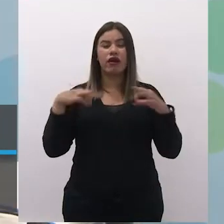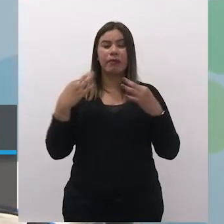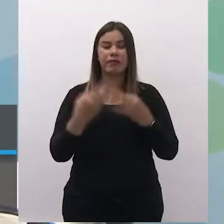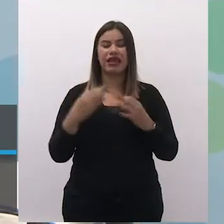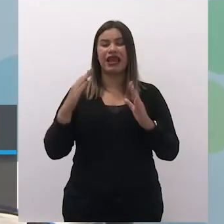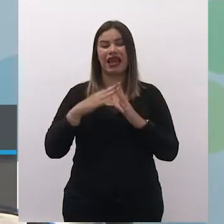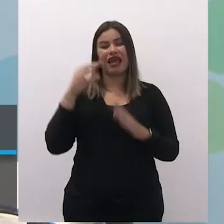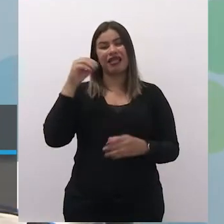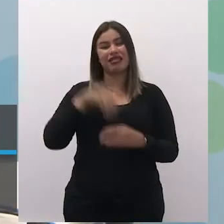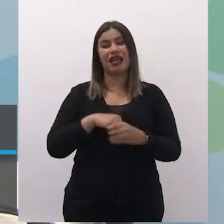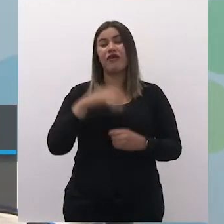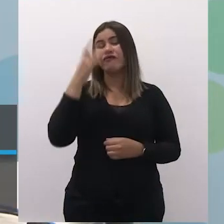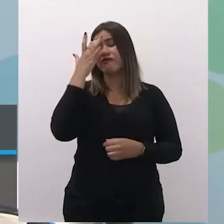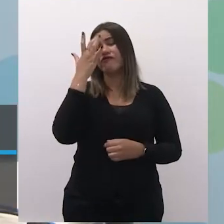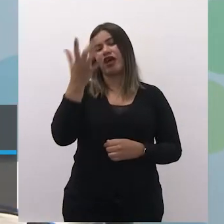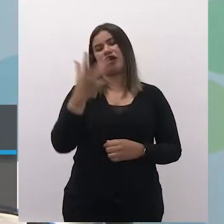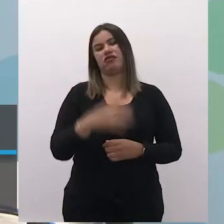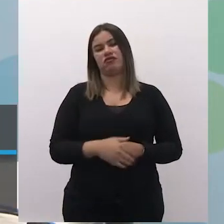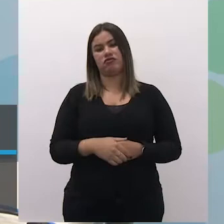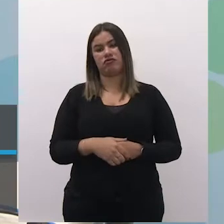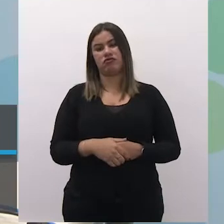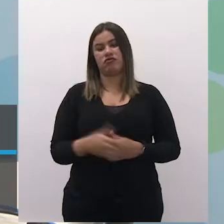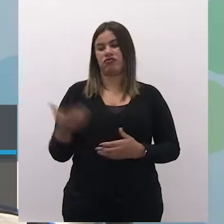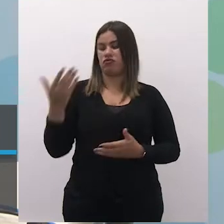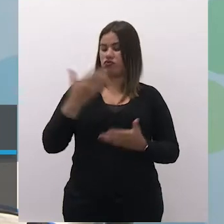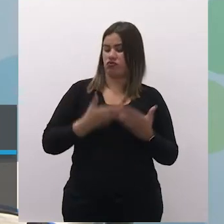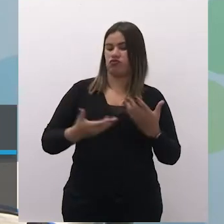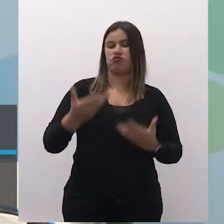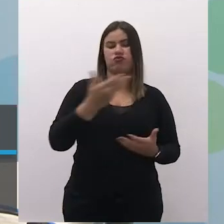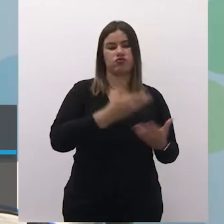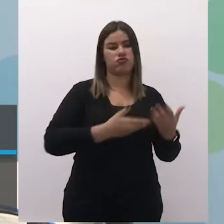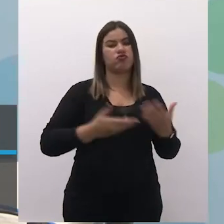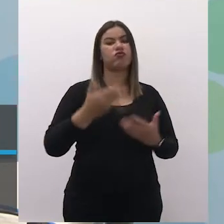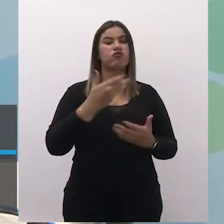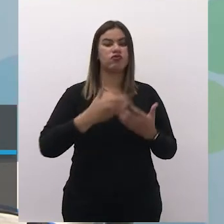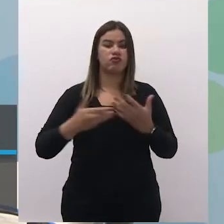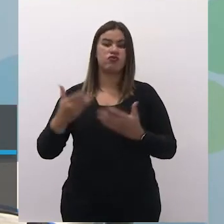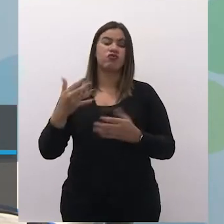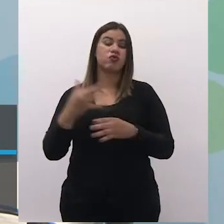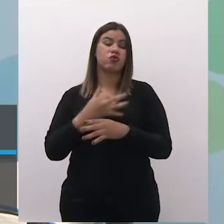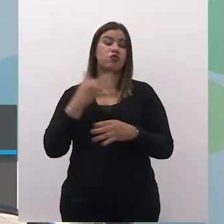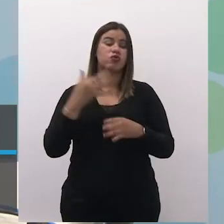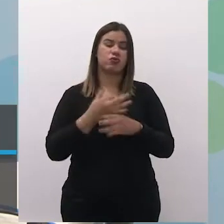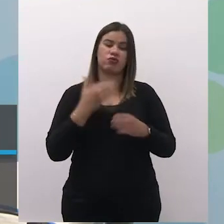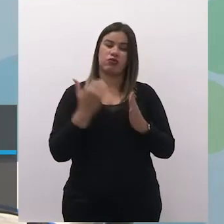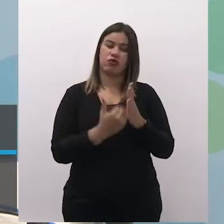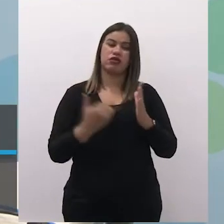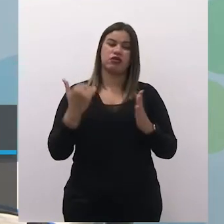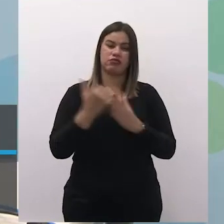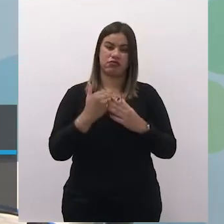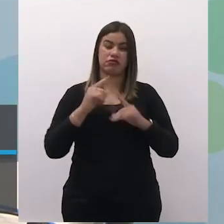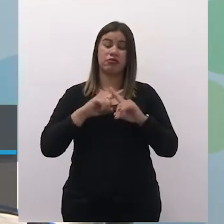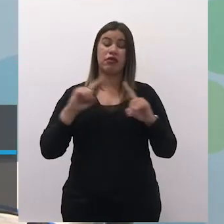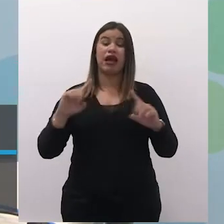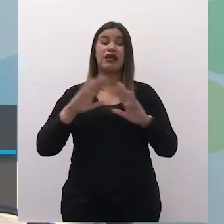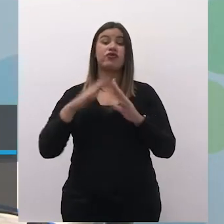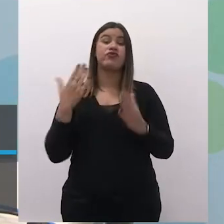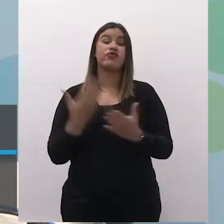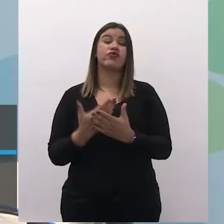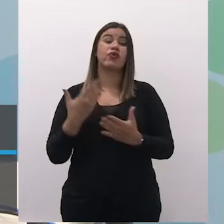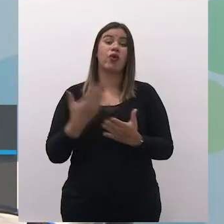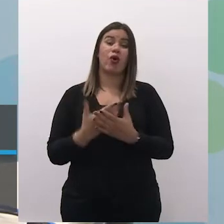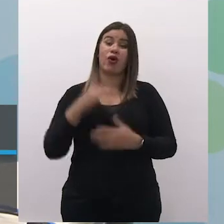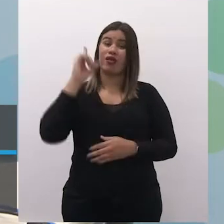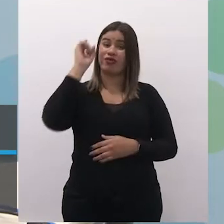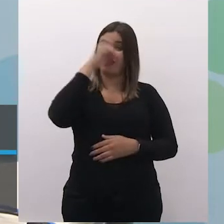é muito mais fácil, normalmente, a convivência. As pessoas são muito mais tolerantes, né? Quando chega na escola, é que ele vai